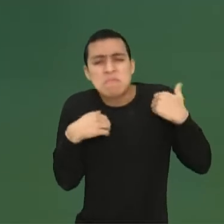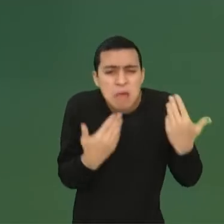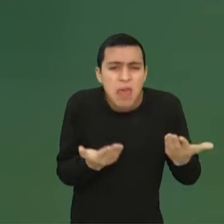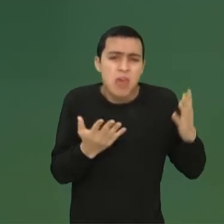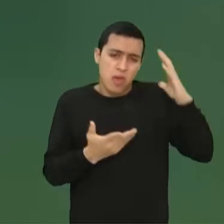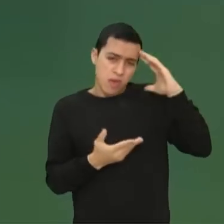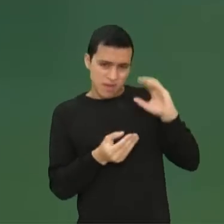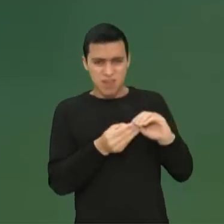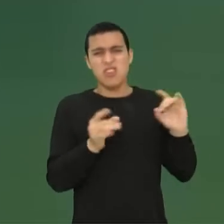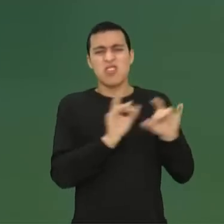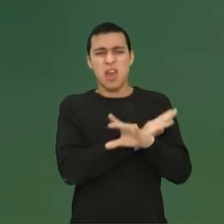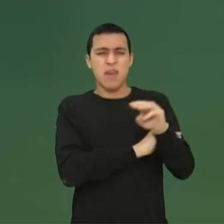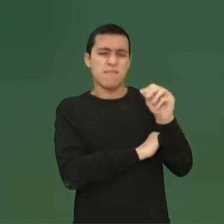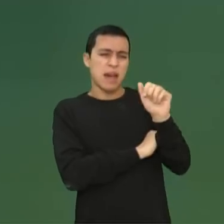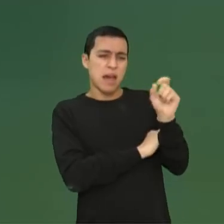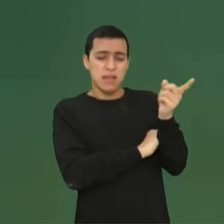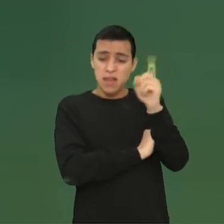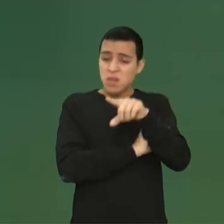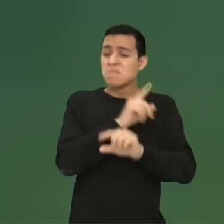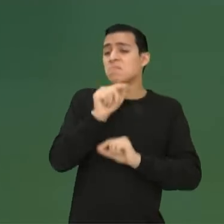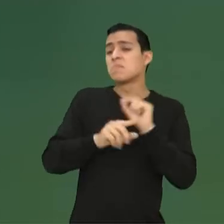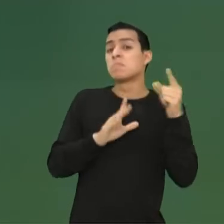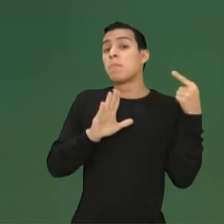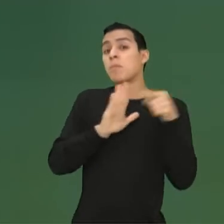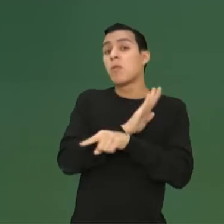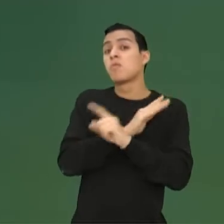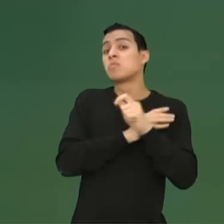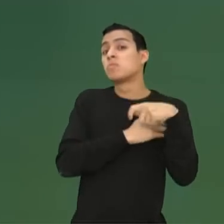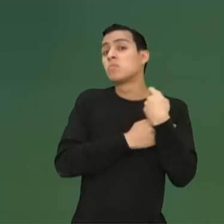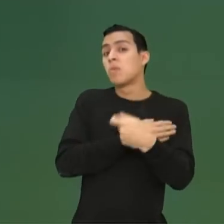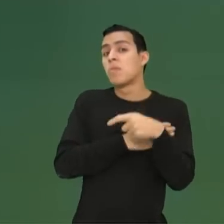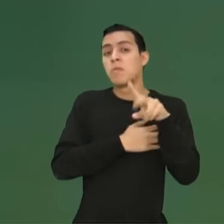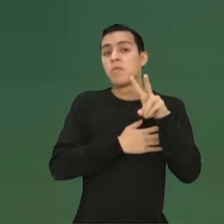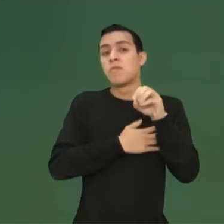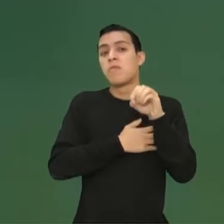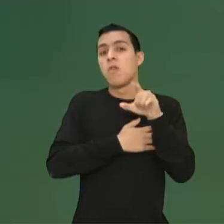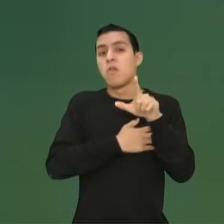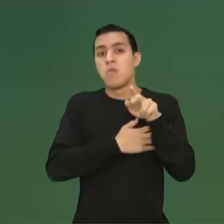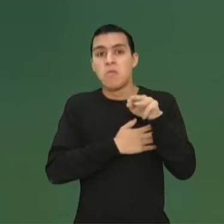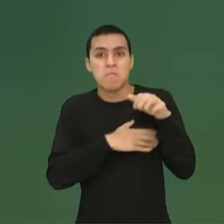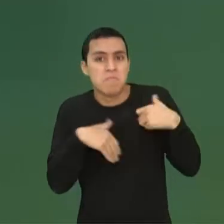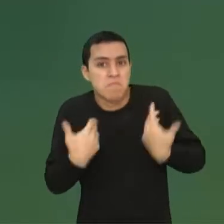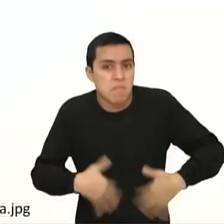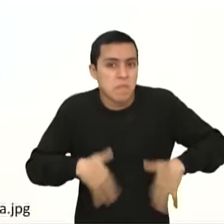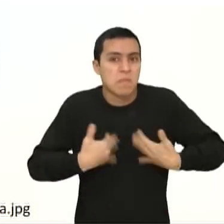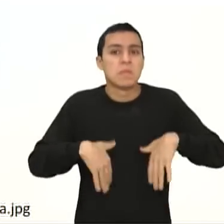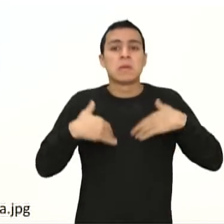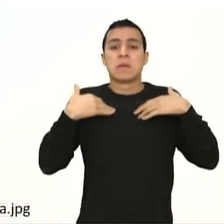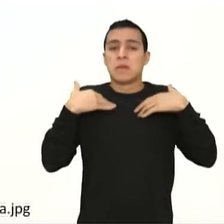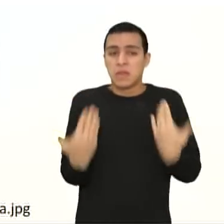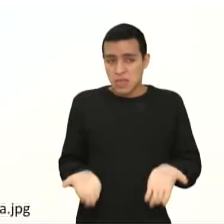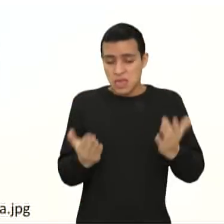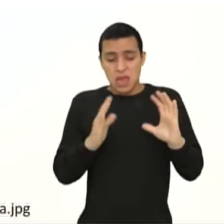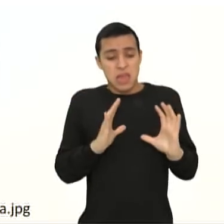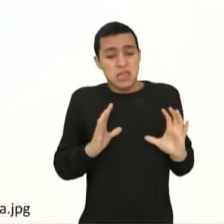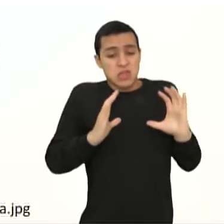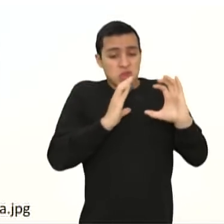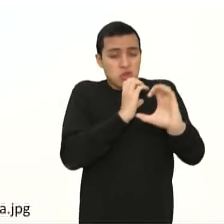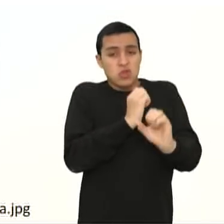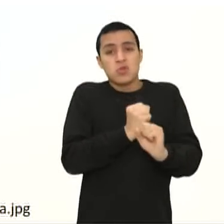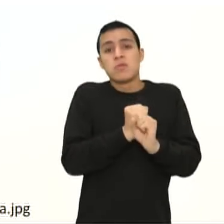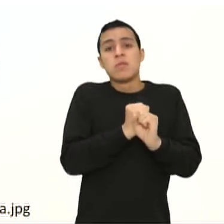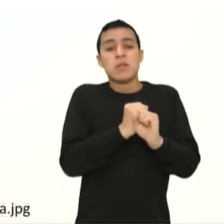compreendemos o que é massa. Então, vamos entender, aprofundar nossos conhecimentos no que é volume. Então, o volume é a medida do